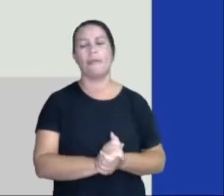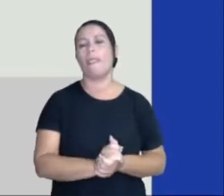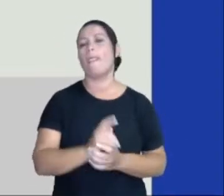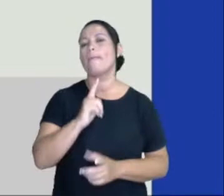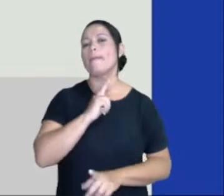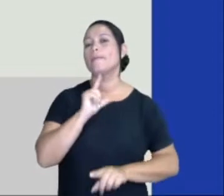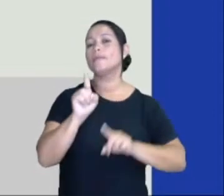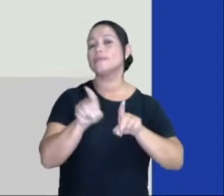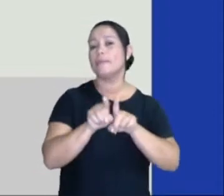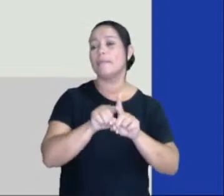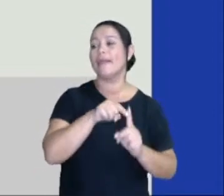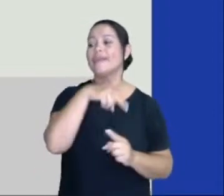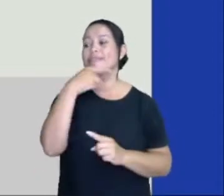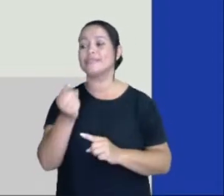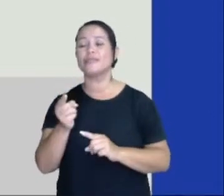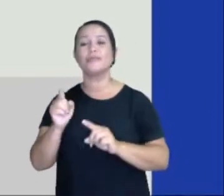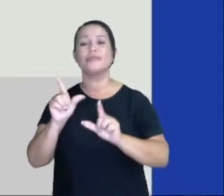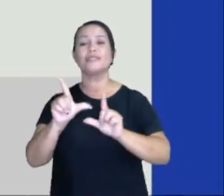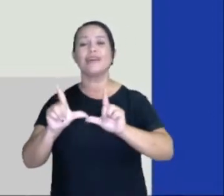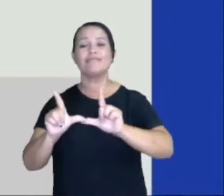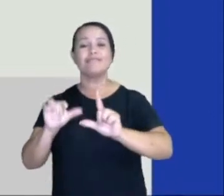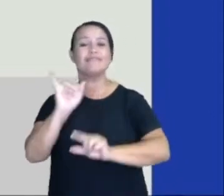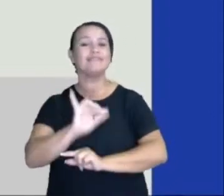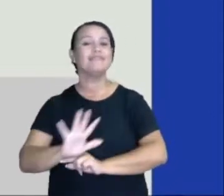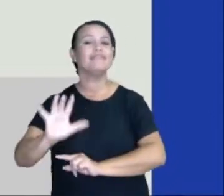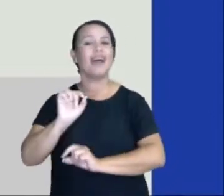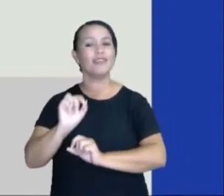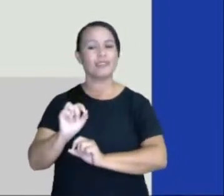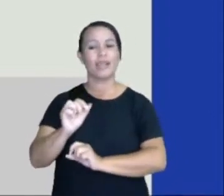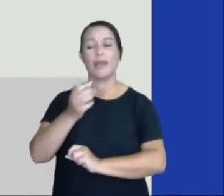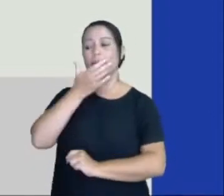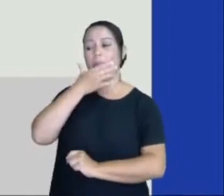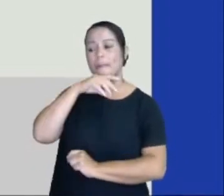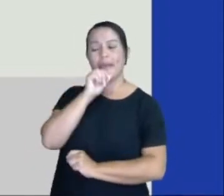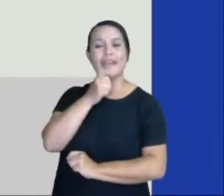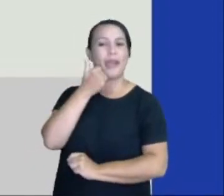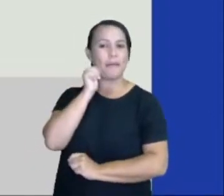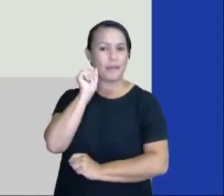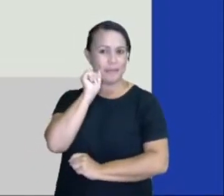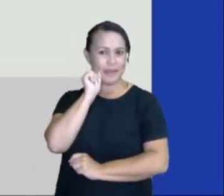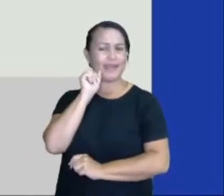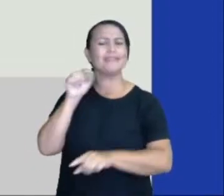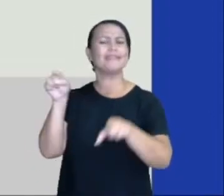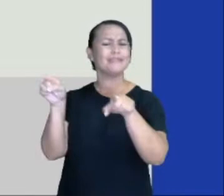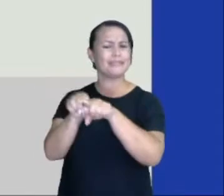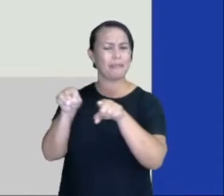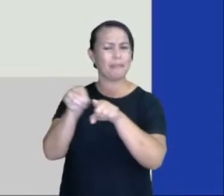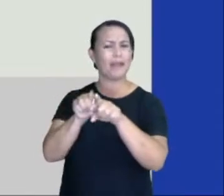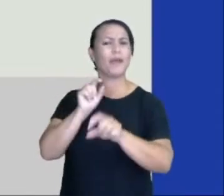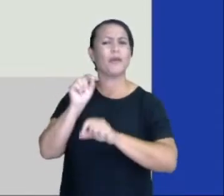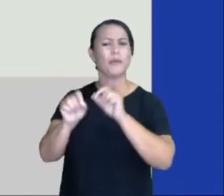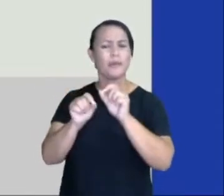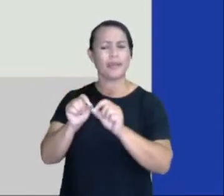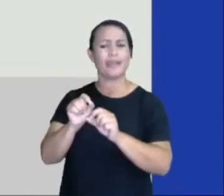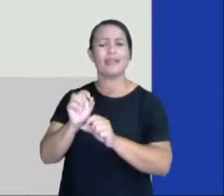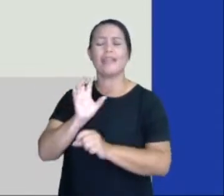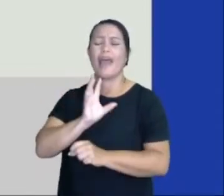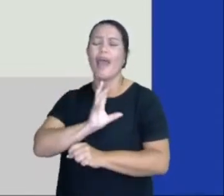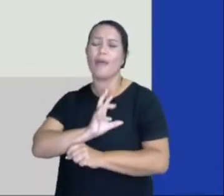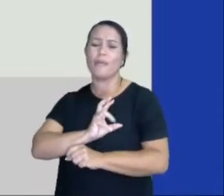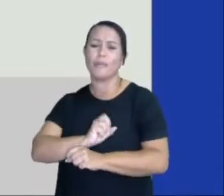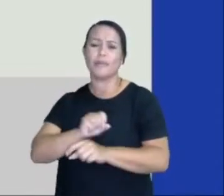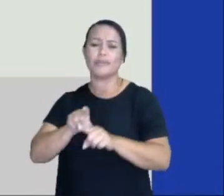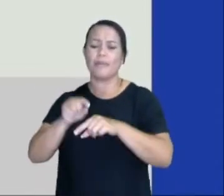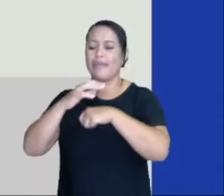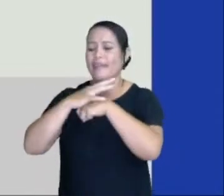Temos aí a segunda imagem, onde o papai e a mamãe também dão amor e